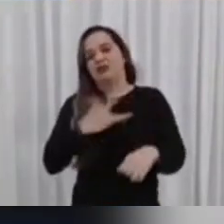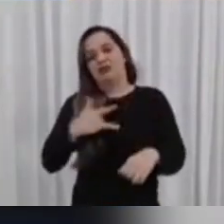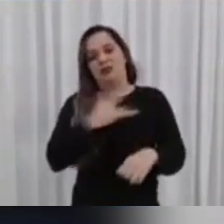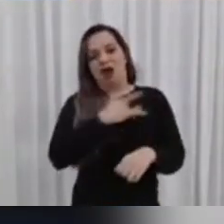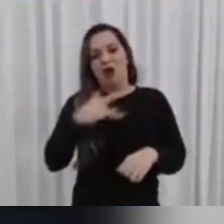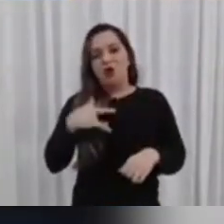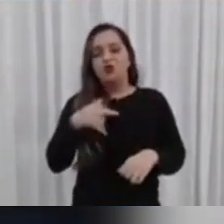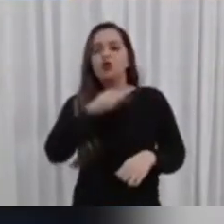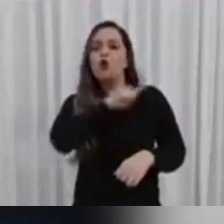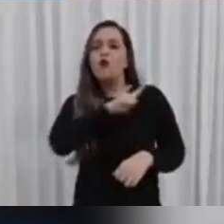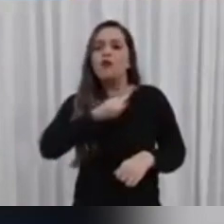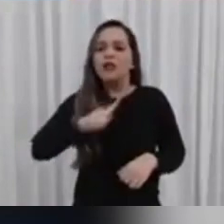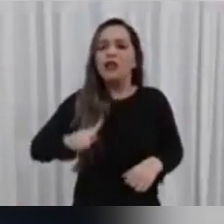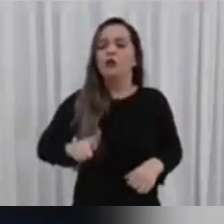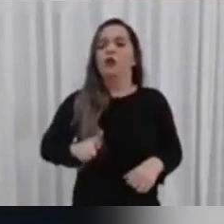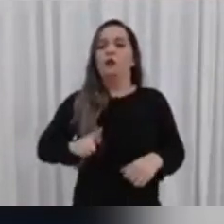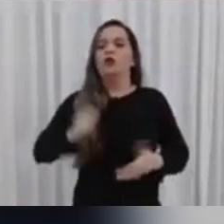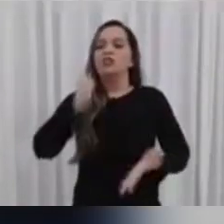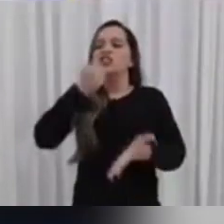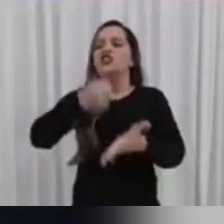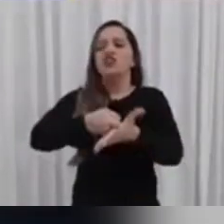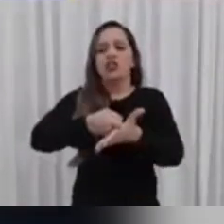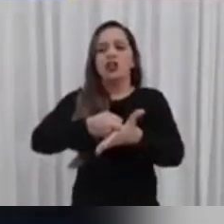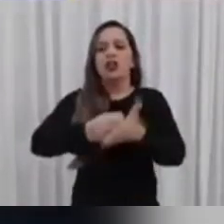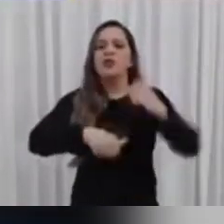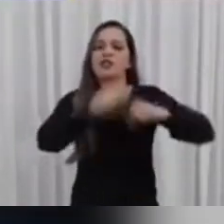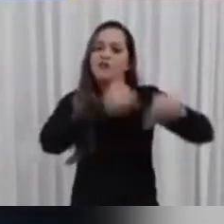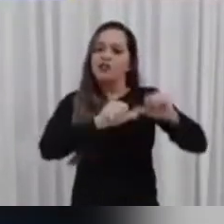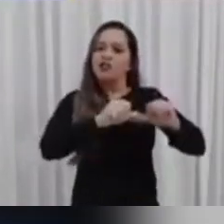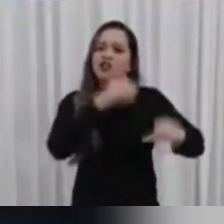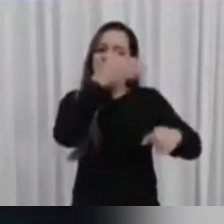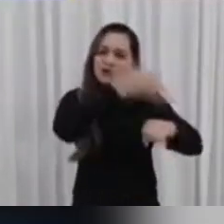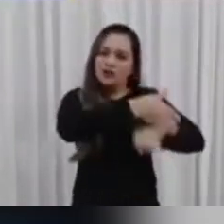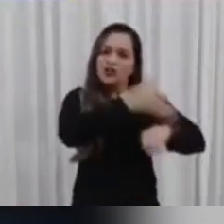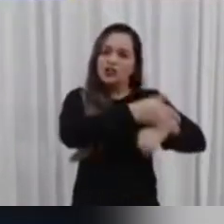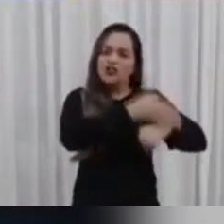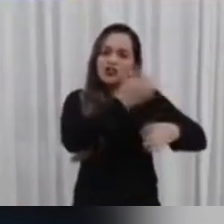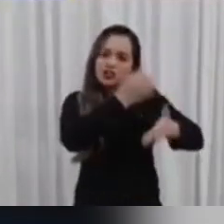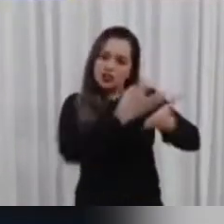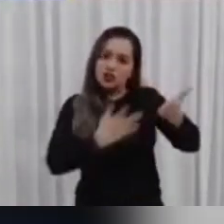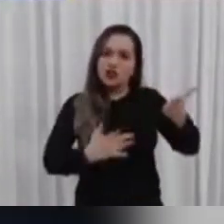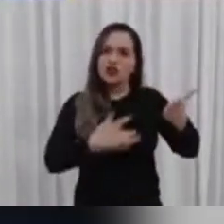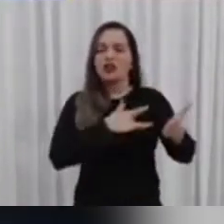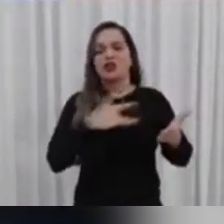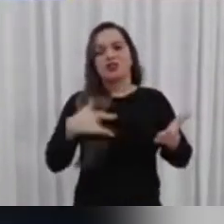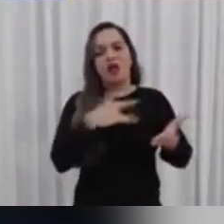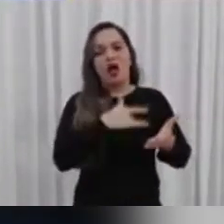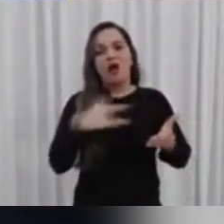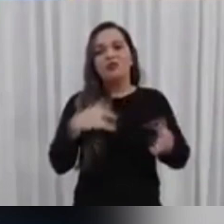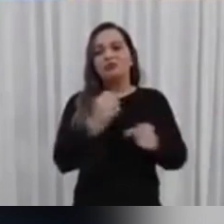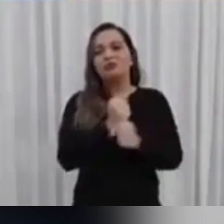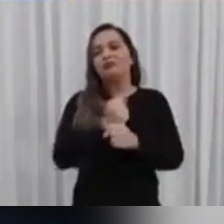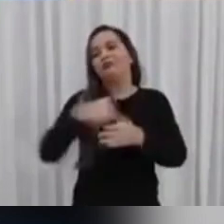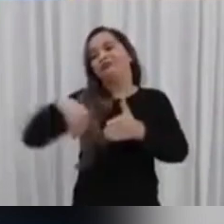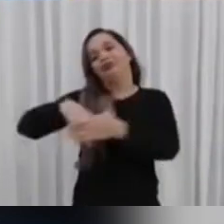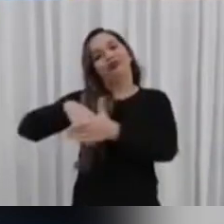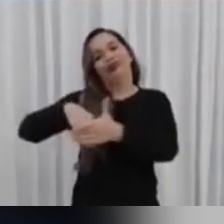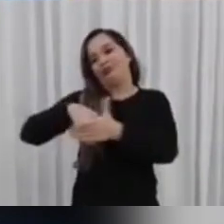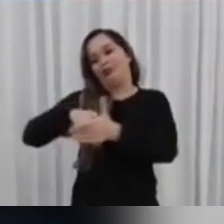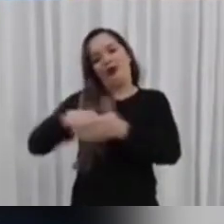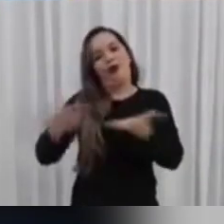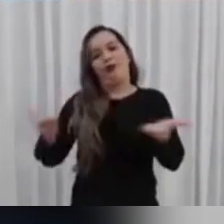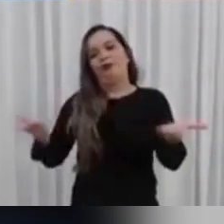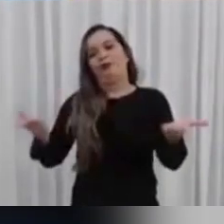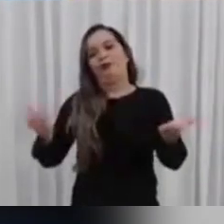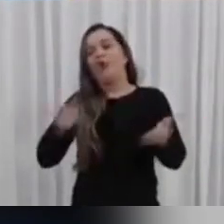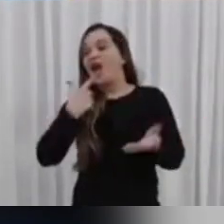de revertir parte desse dinheiro para ser investido na saúde, mais uma vez deu prioridade para o futebol. Porque eu acho